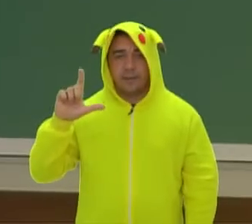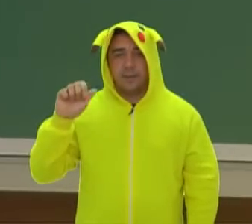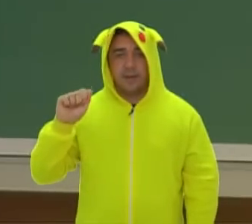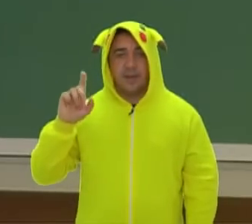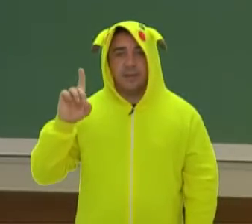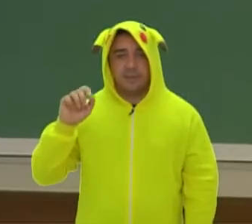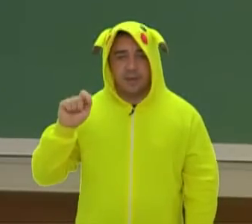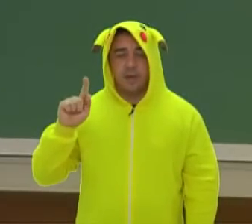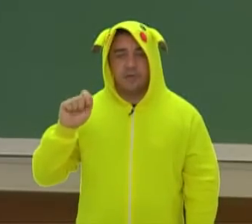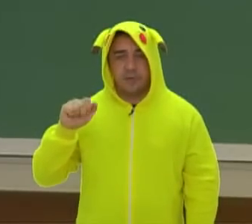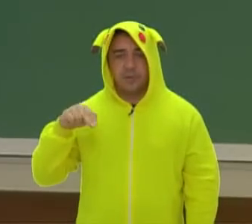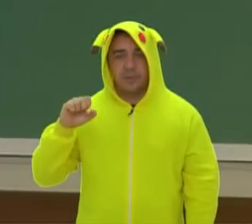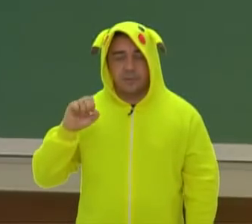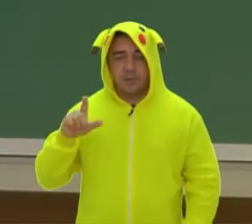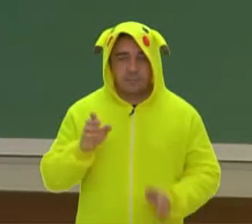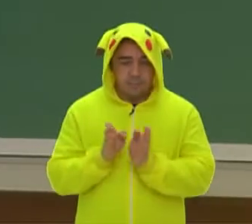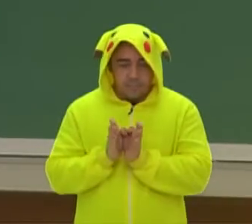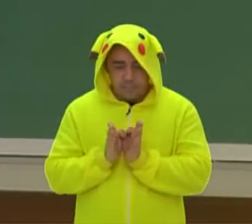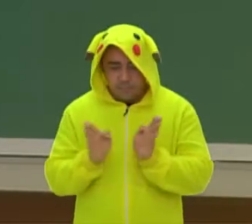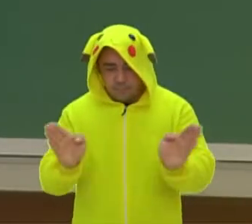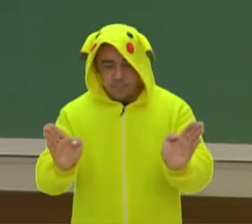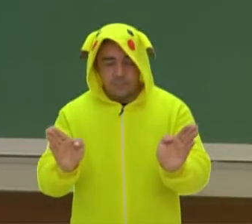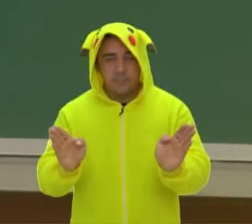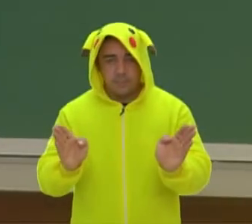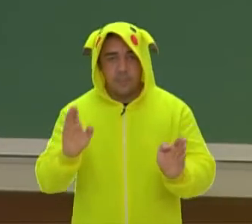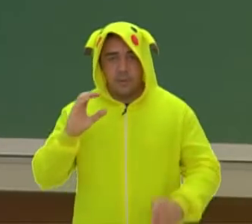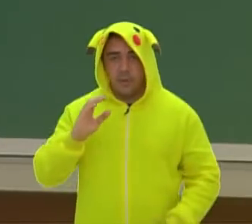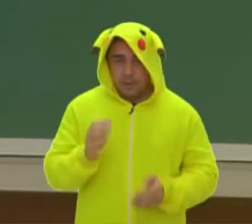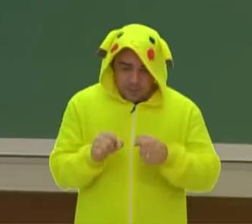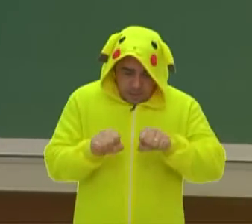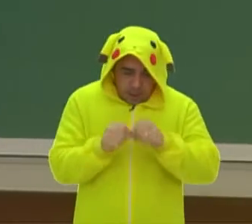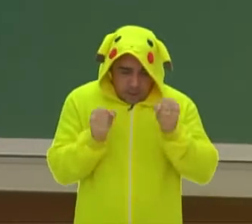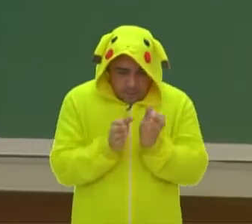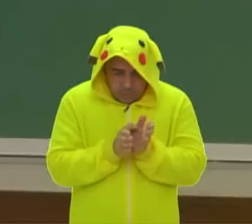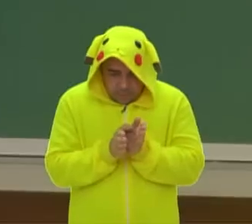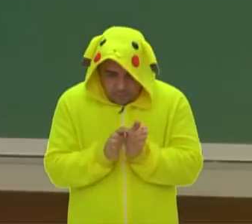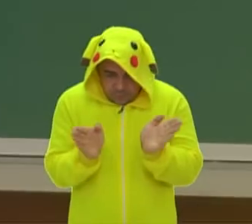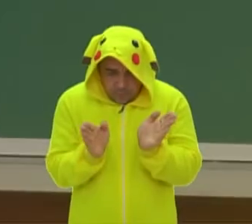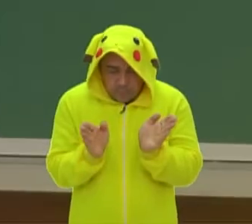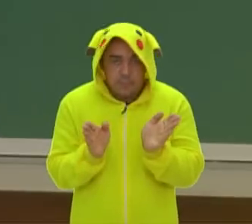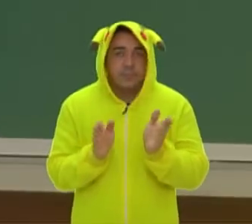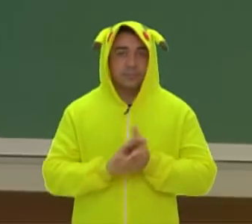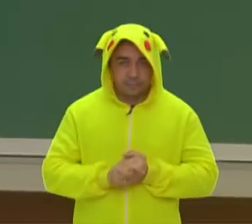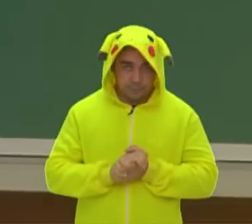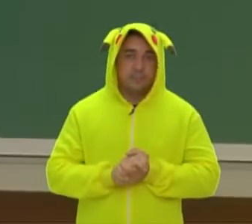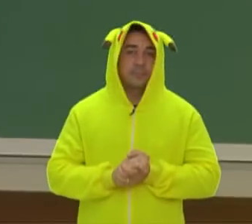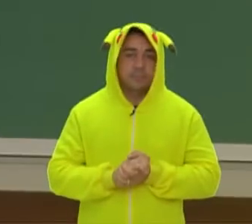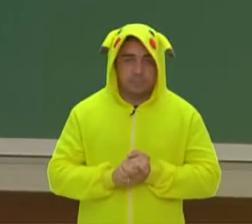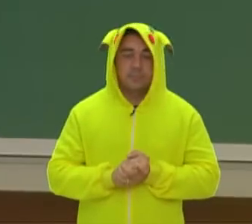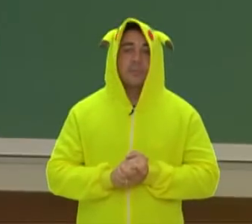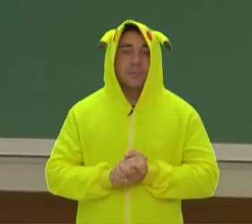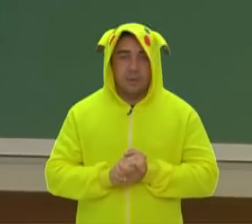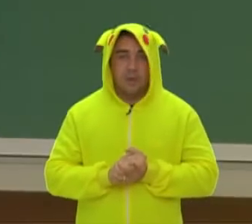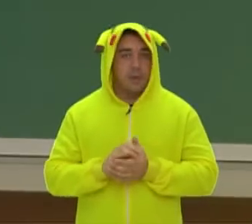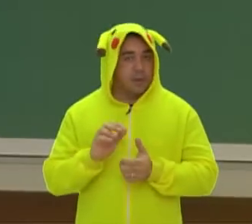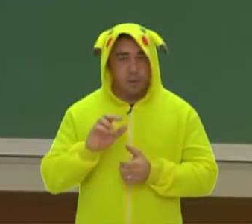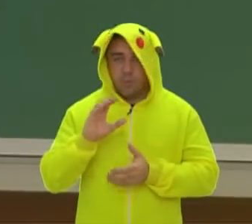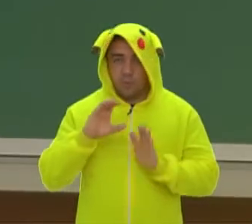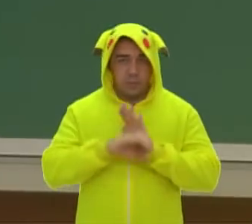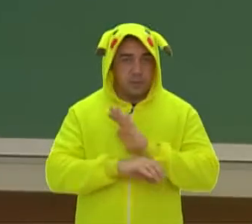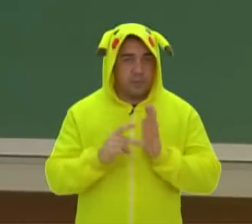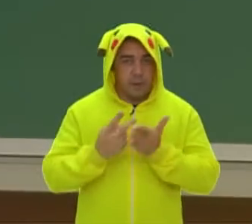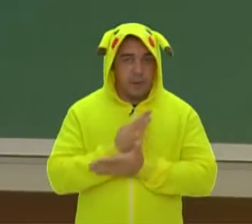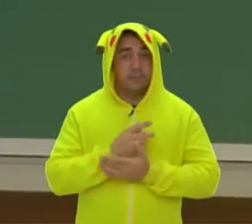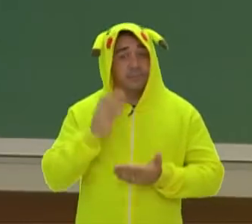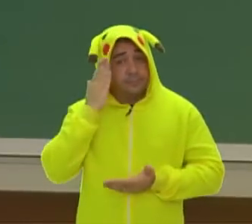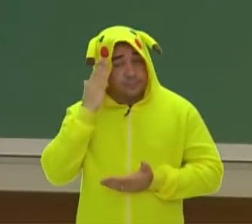nozinho desse aqui representa um evento de cladogênese, porque houve uma quebra da população em duas. Tá? Então, aqui ele inverteu os dois conceitos.